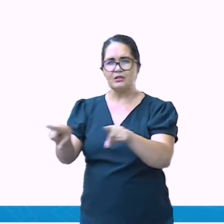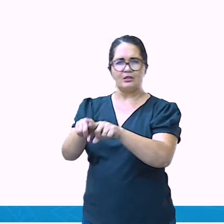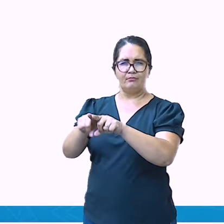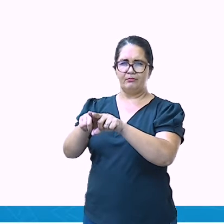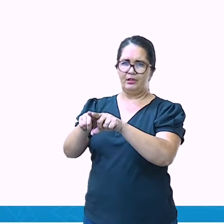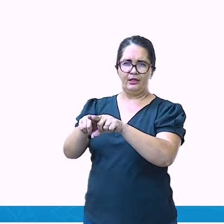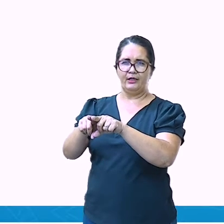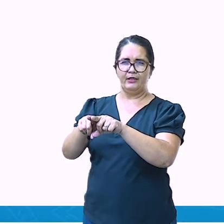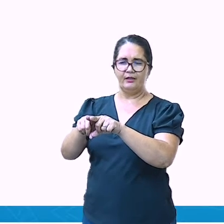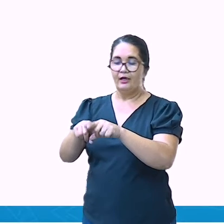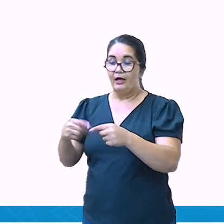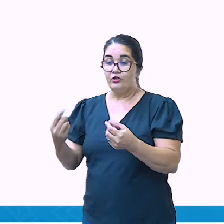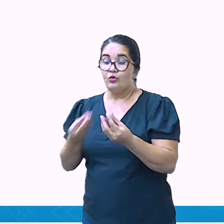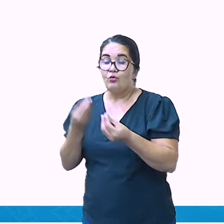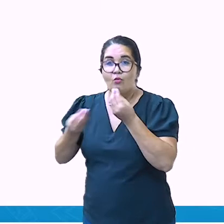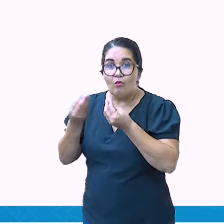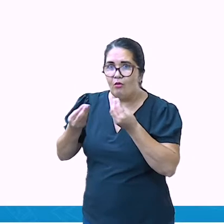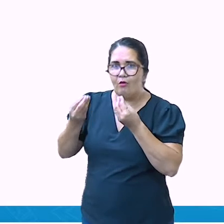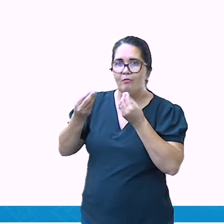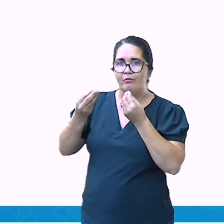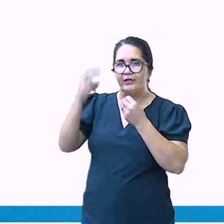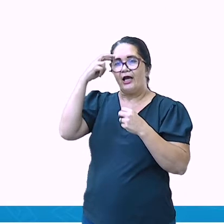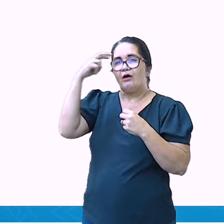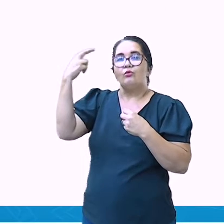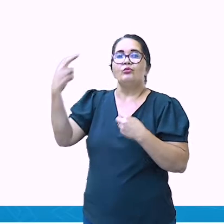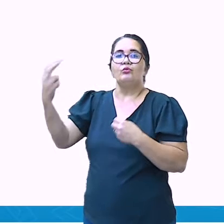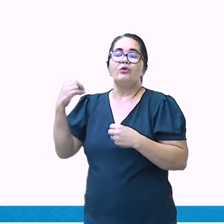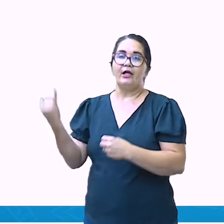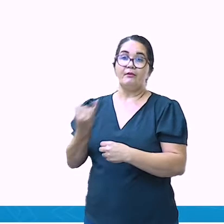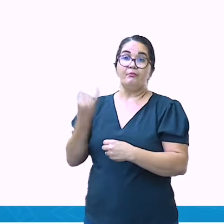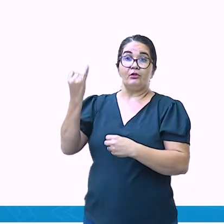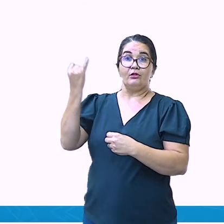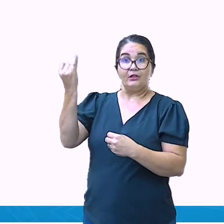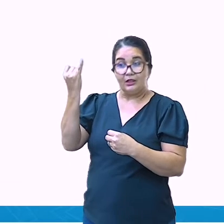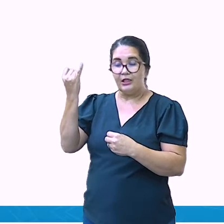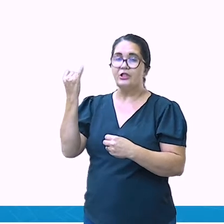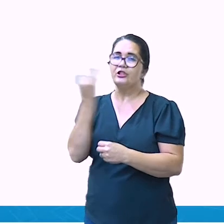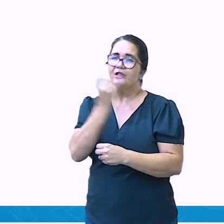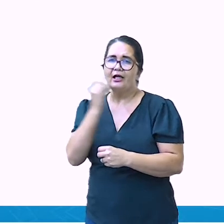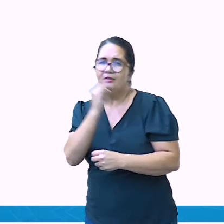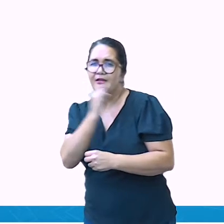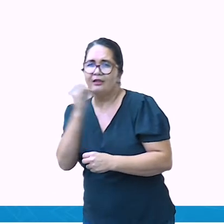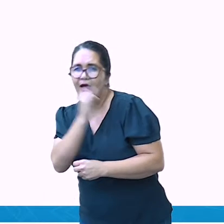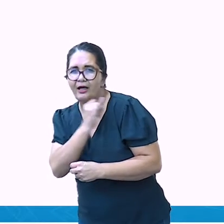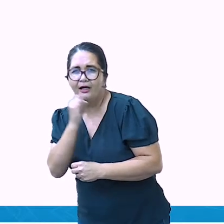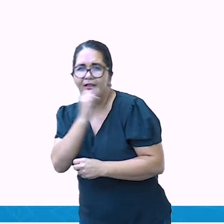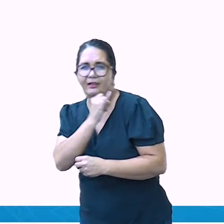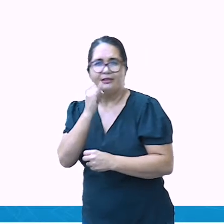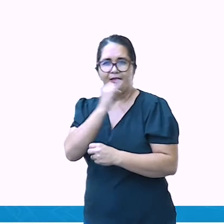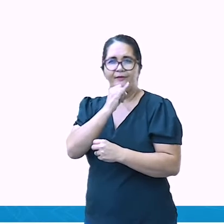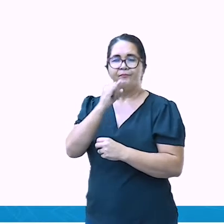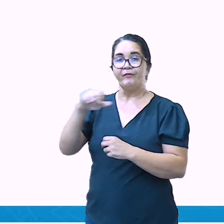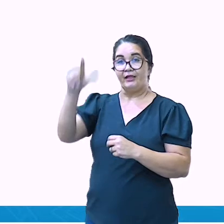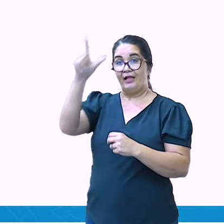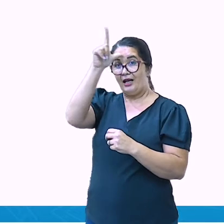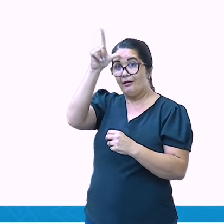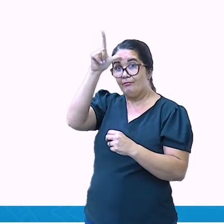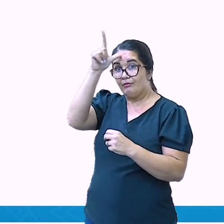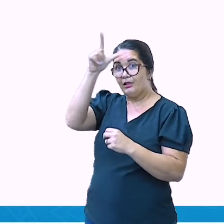Inúmeras riquezas da cultura do povo italiano, alemão e